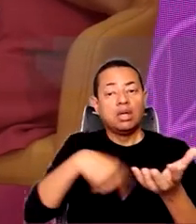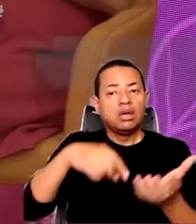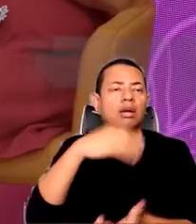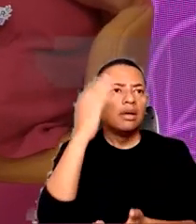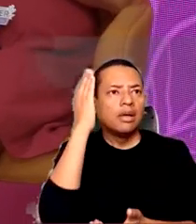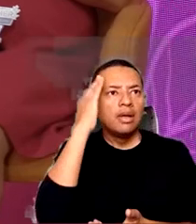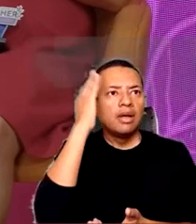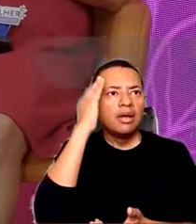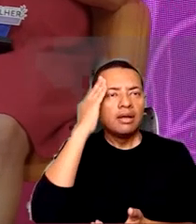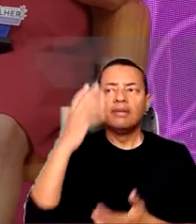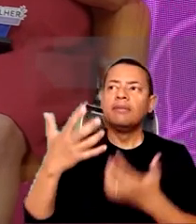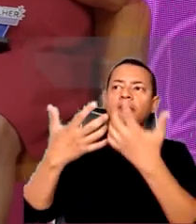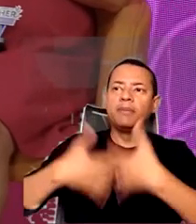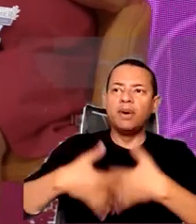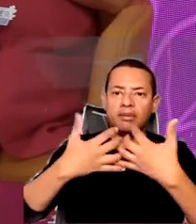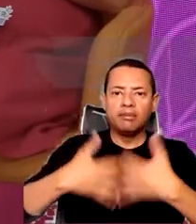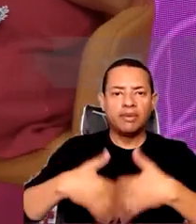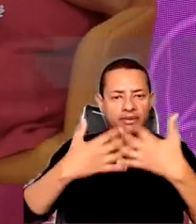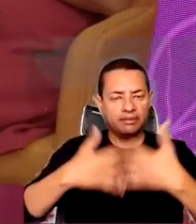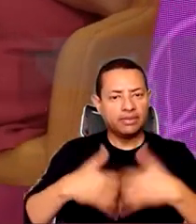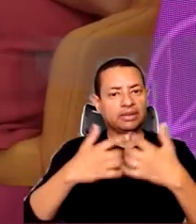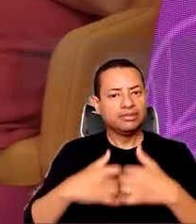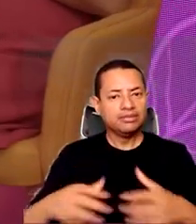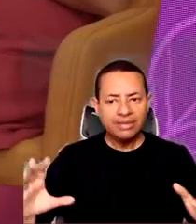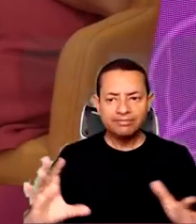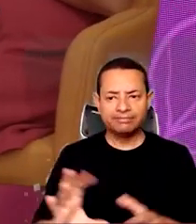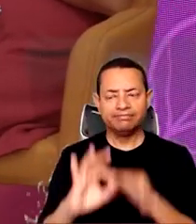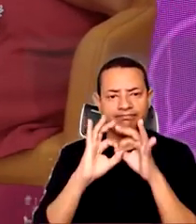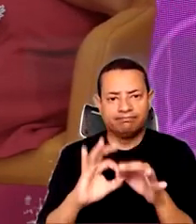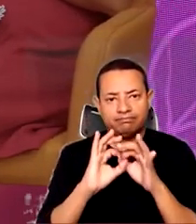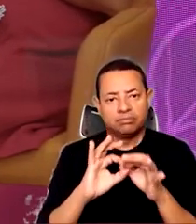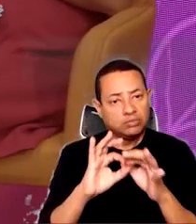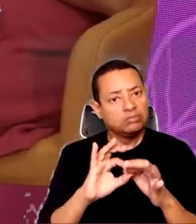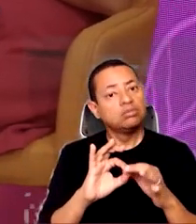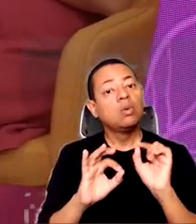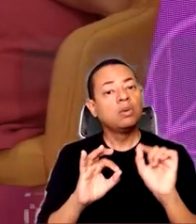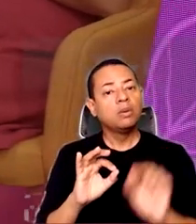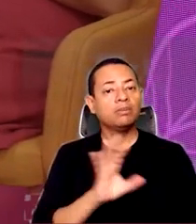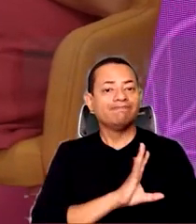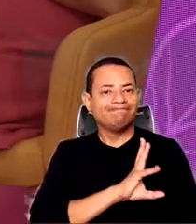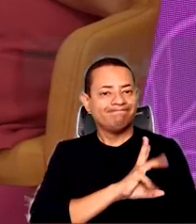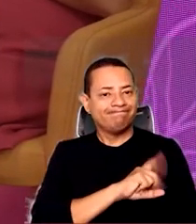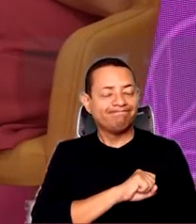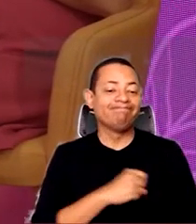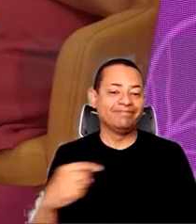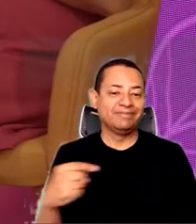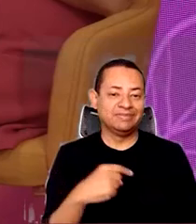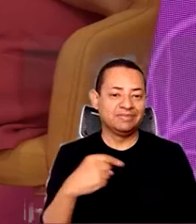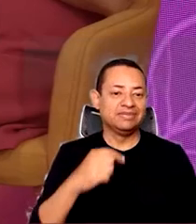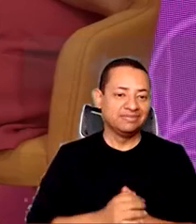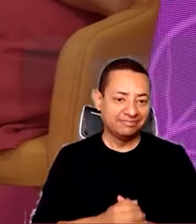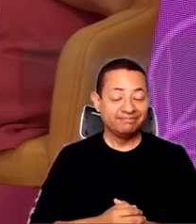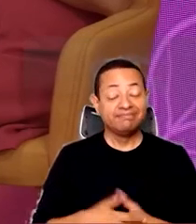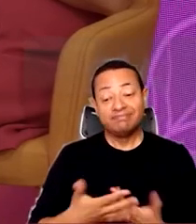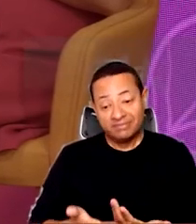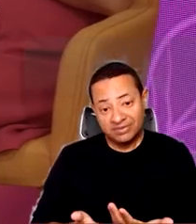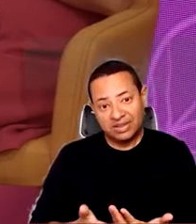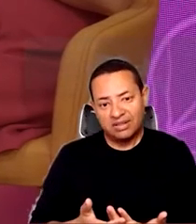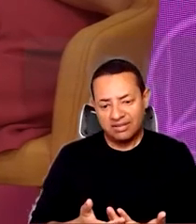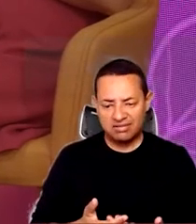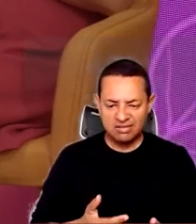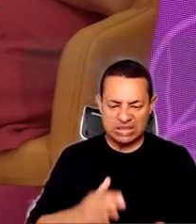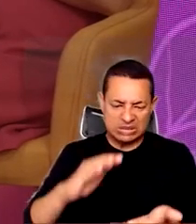quando a gente entende esses mecanismos ele tá muito vinculado ao amor então isso